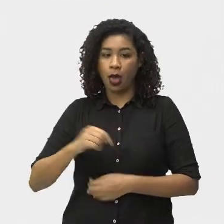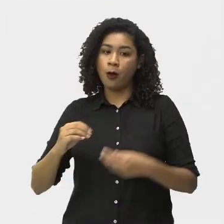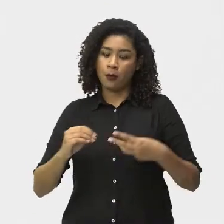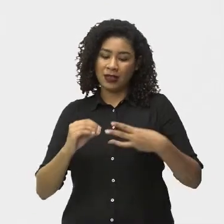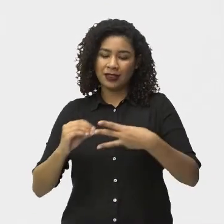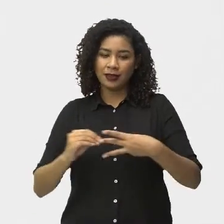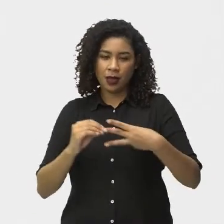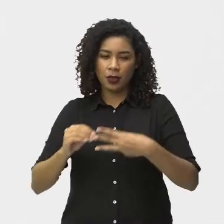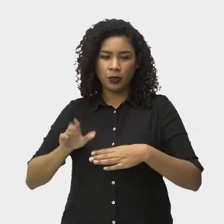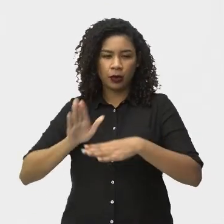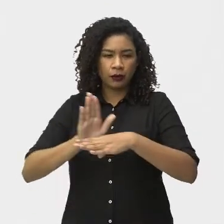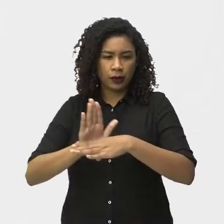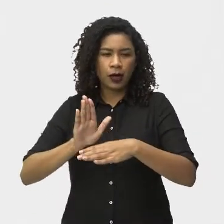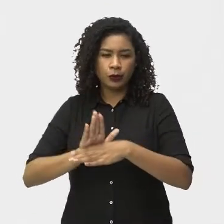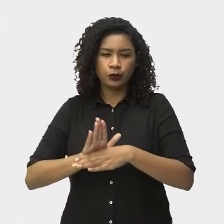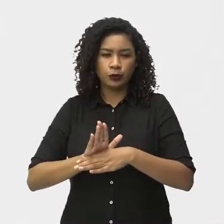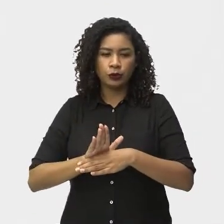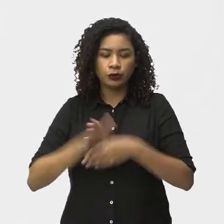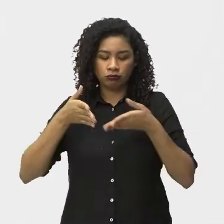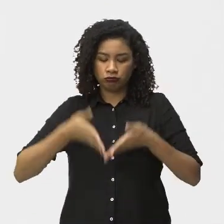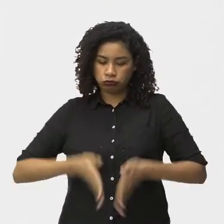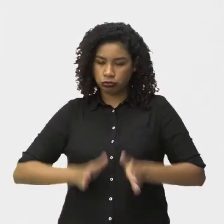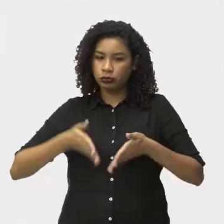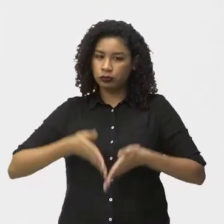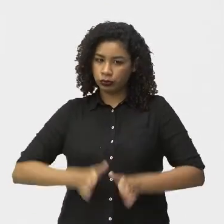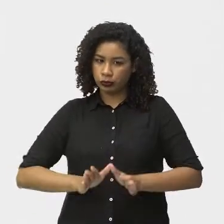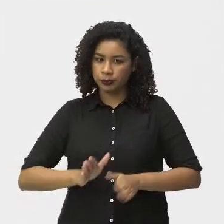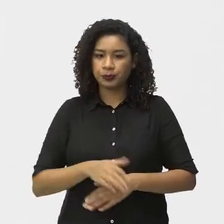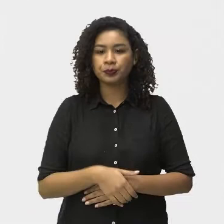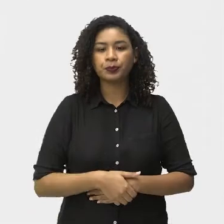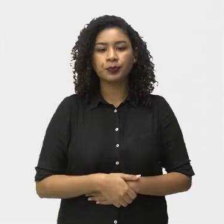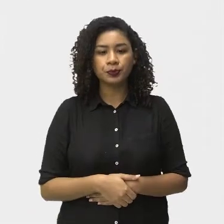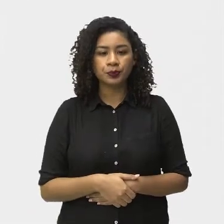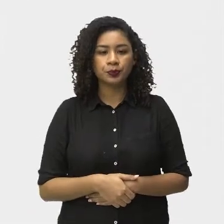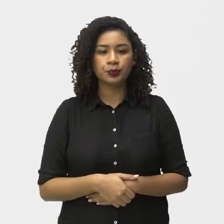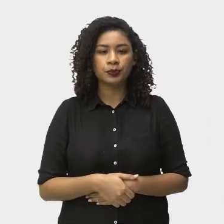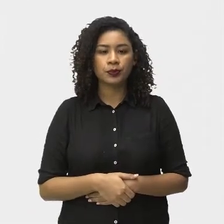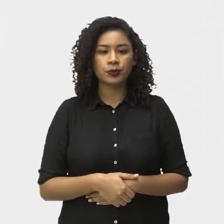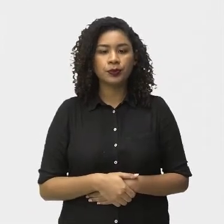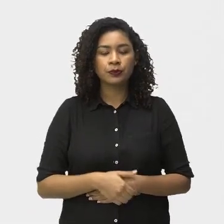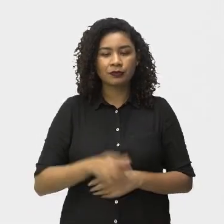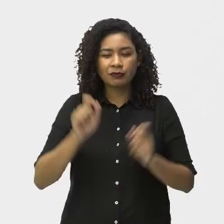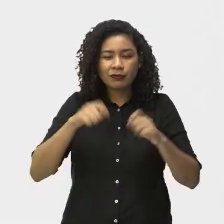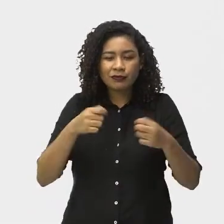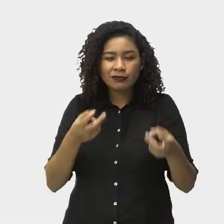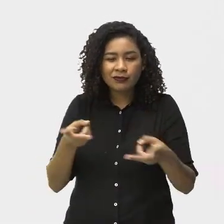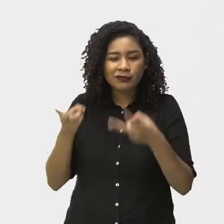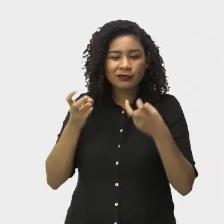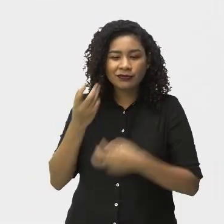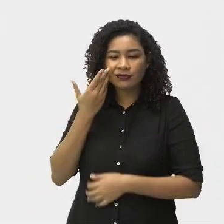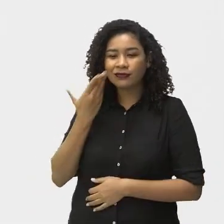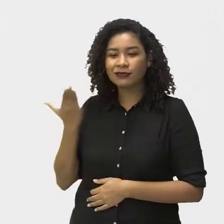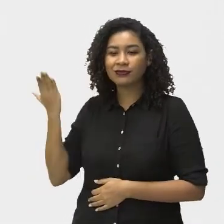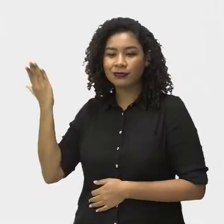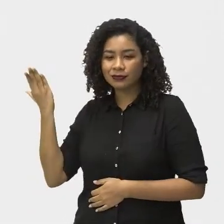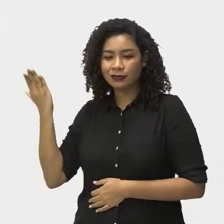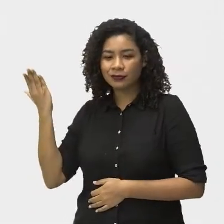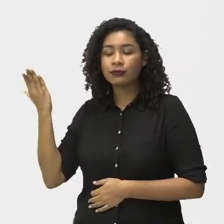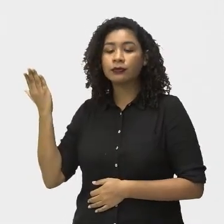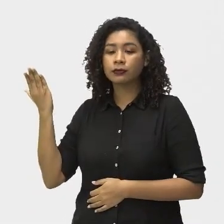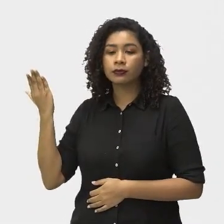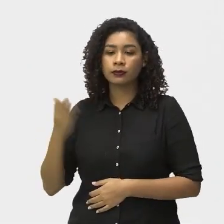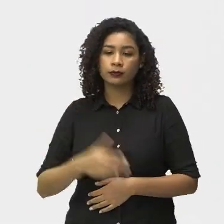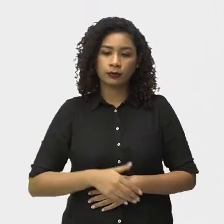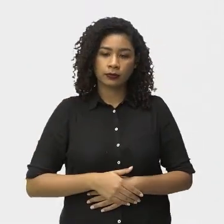de fecundação, no interior do túbulo seminífero, tá? Então você observa aí na imagem, nós temos ali, ó,